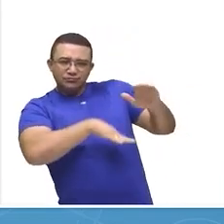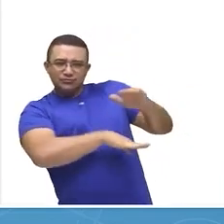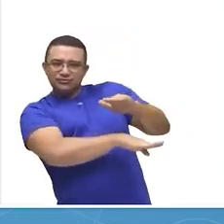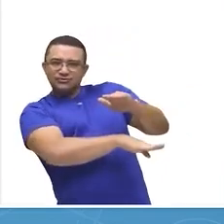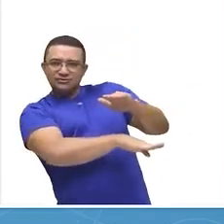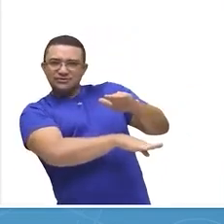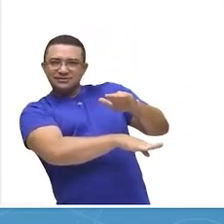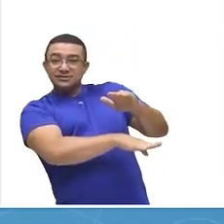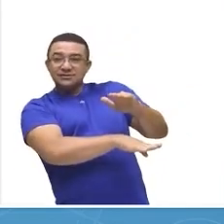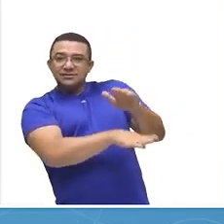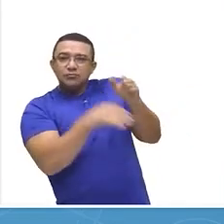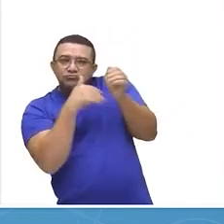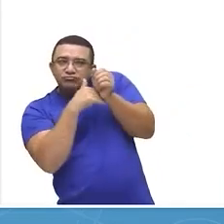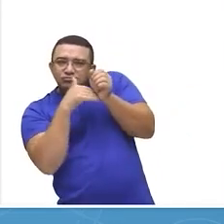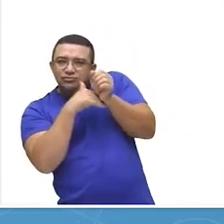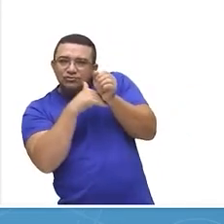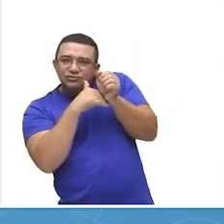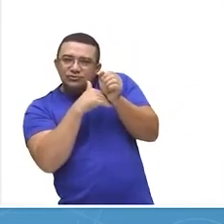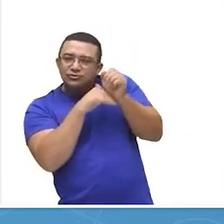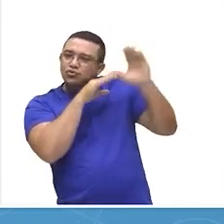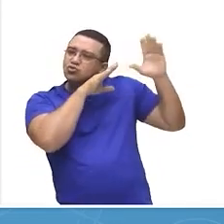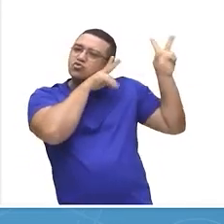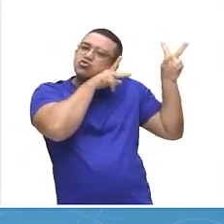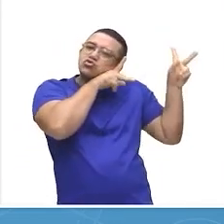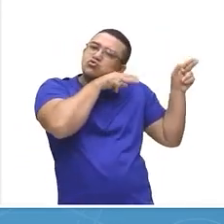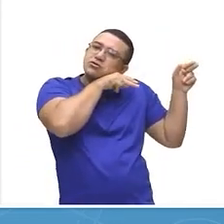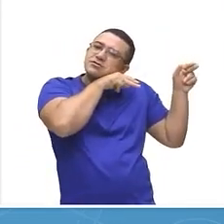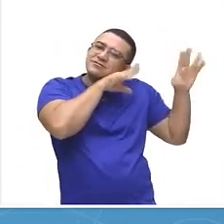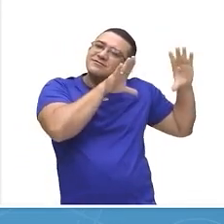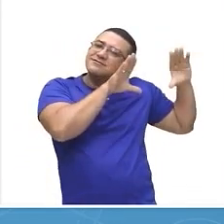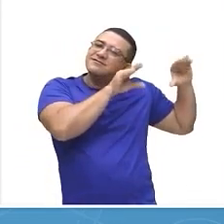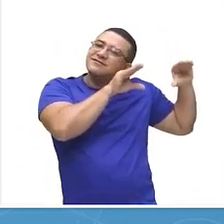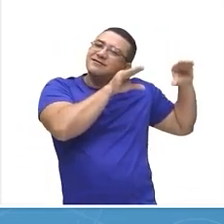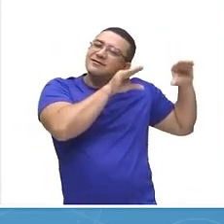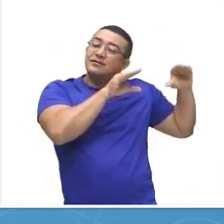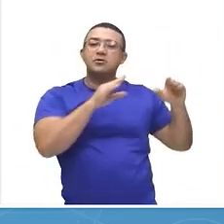aliás, embaixo do seu travesseiro. Parabéns aí a todos os alunos que responderam. Então, o que faz